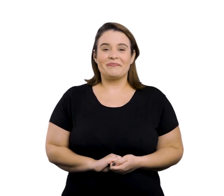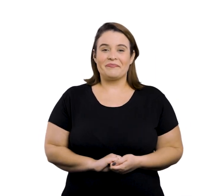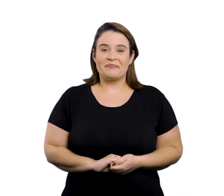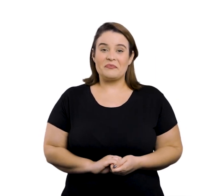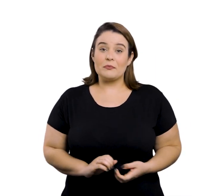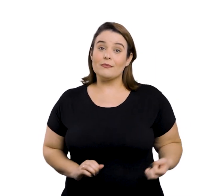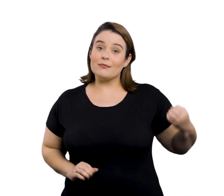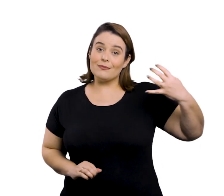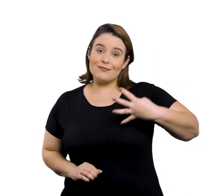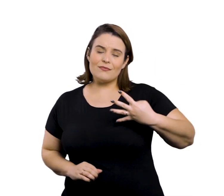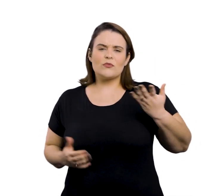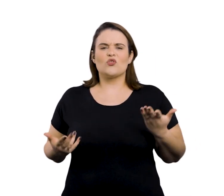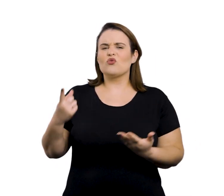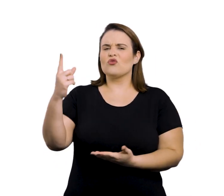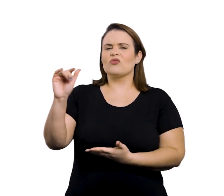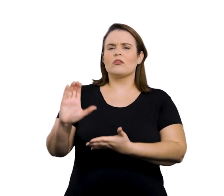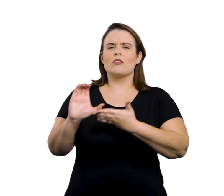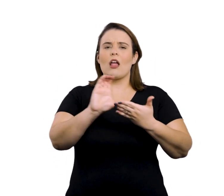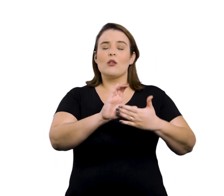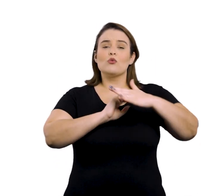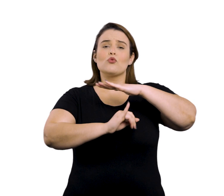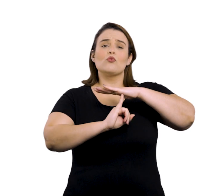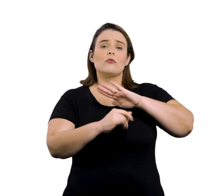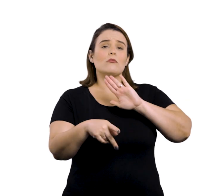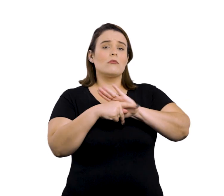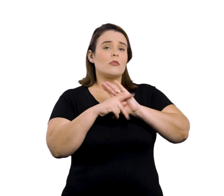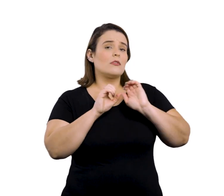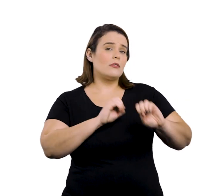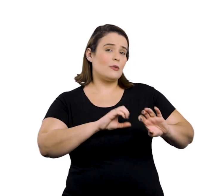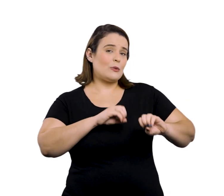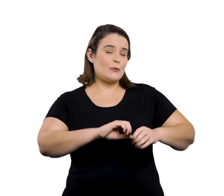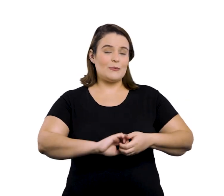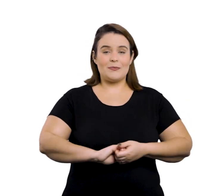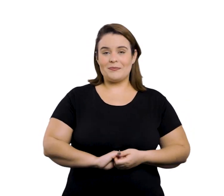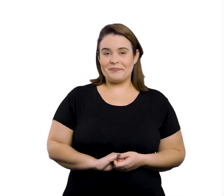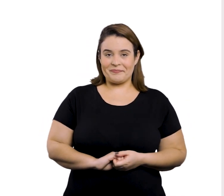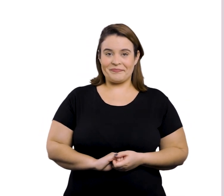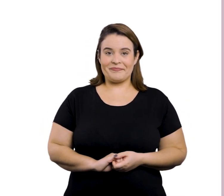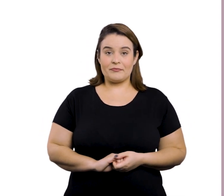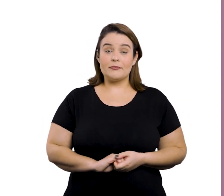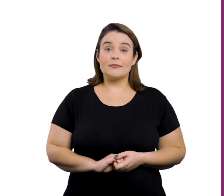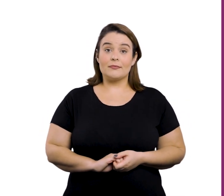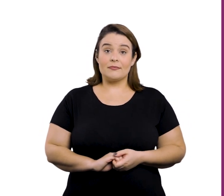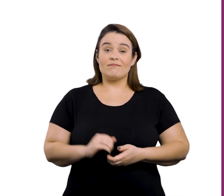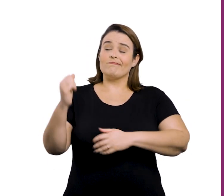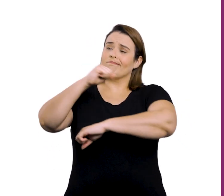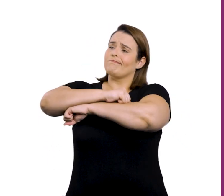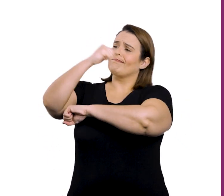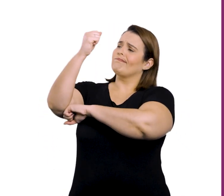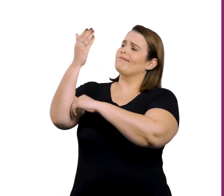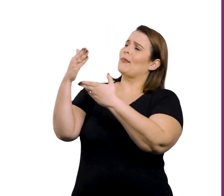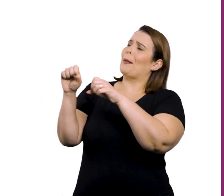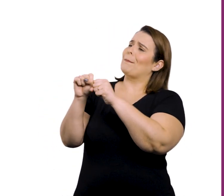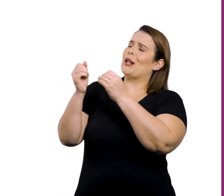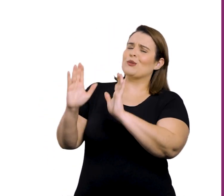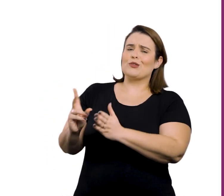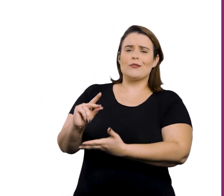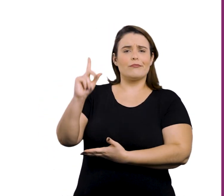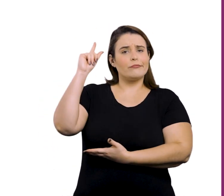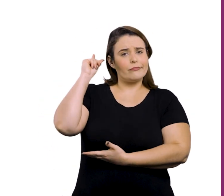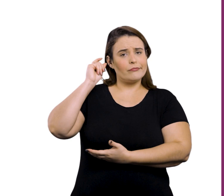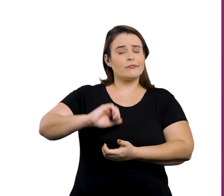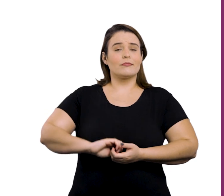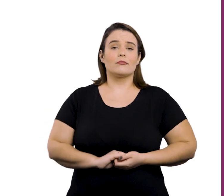4. De onde vem o dinheiro para sua instituição de ensino? A janela da sala de aula está quebrada faz